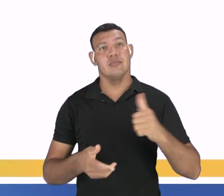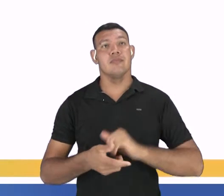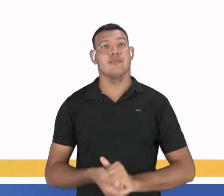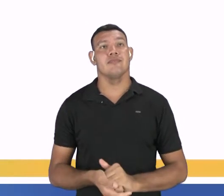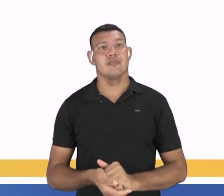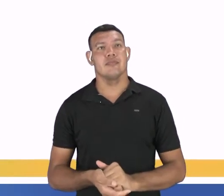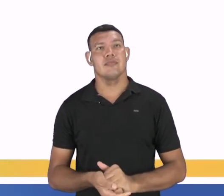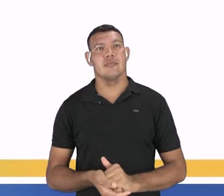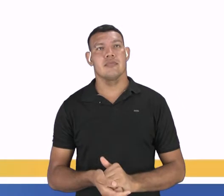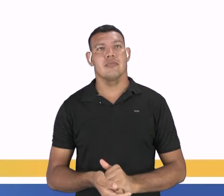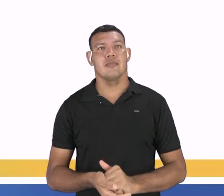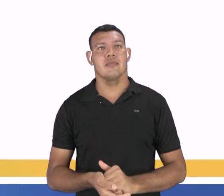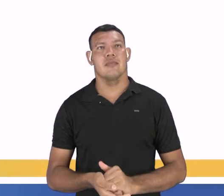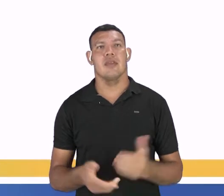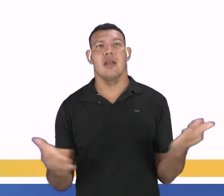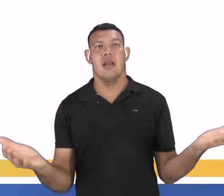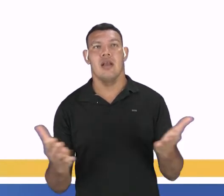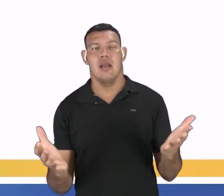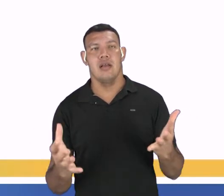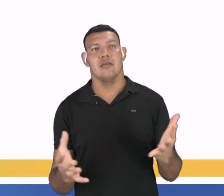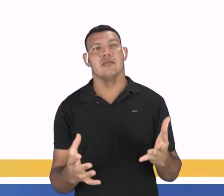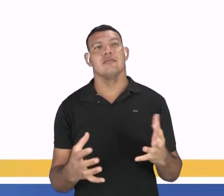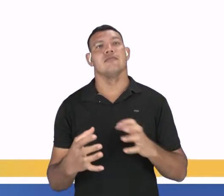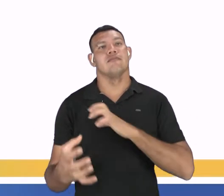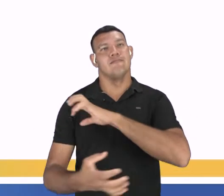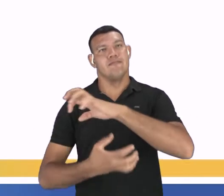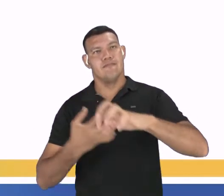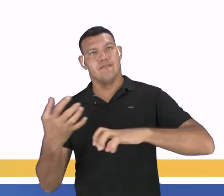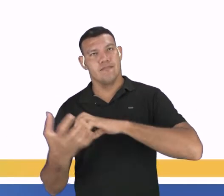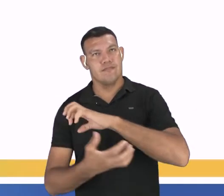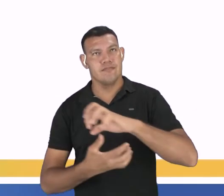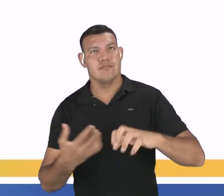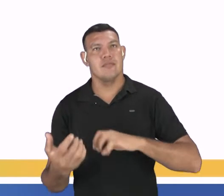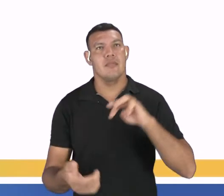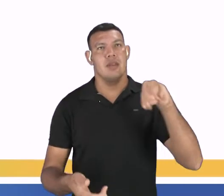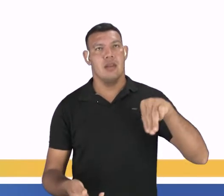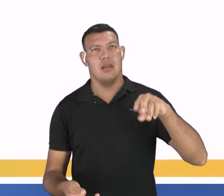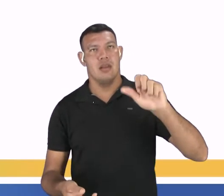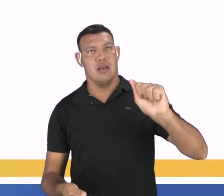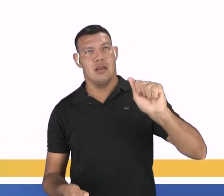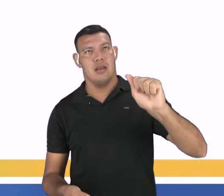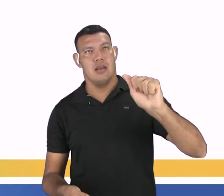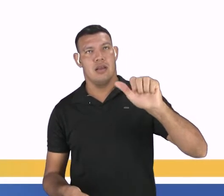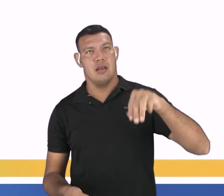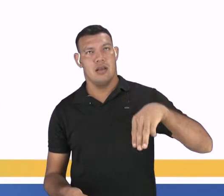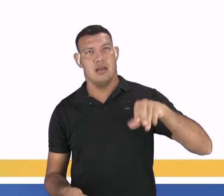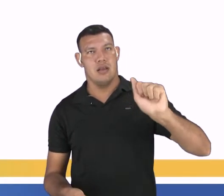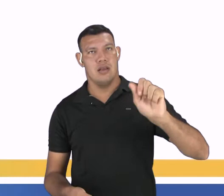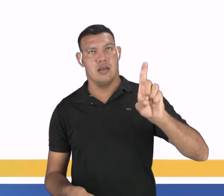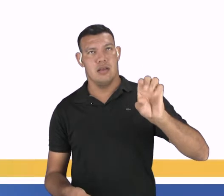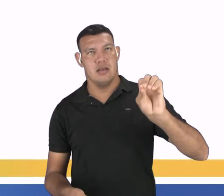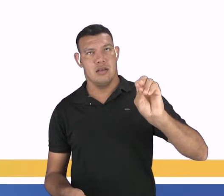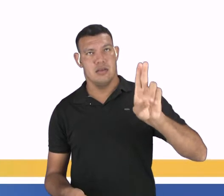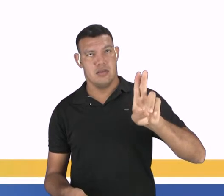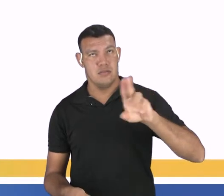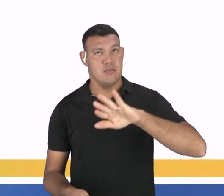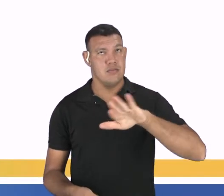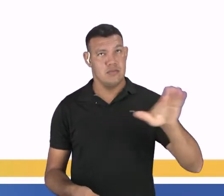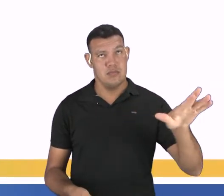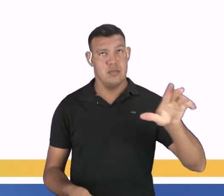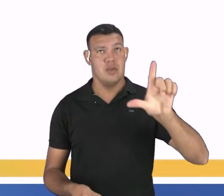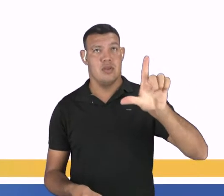Aí a gente vai ter algumas rebeliões, tem a rebelião de Mamadou Lamine, que foi de 1898